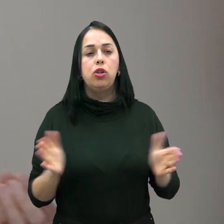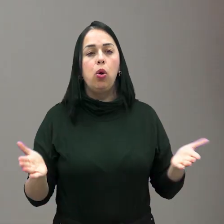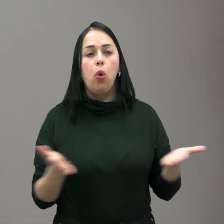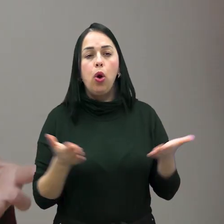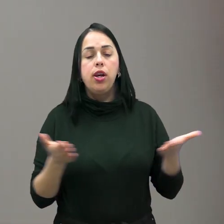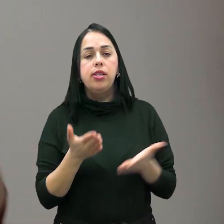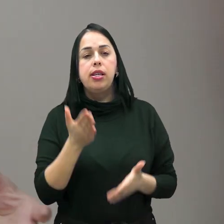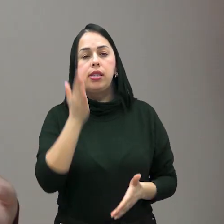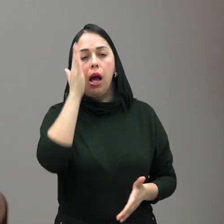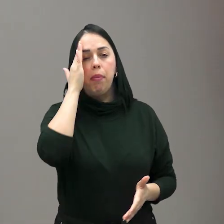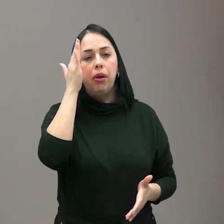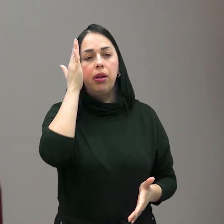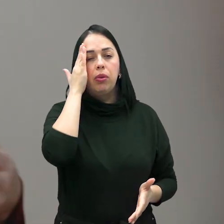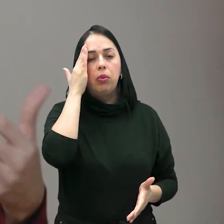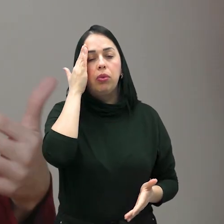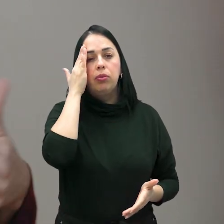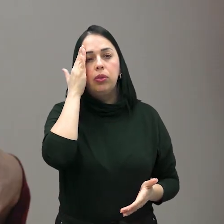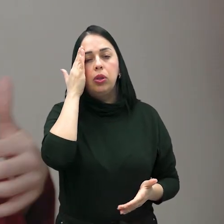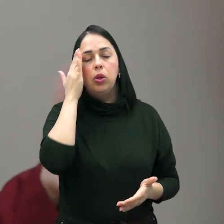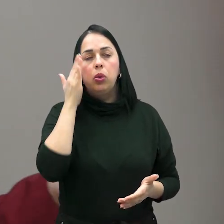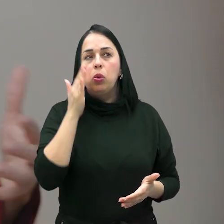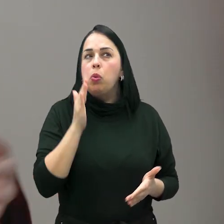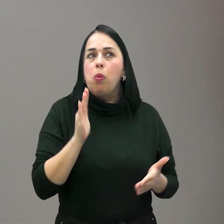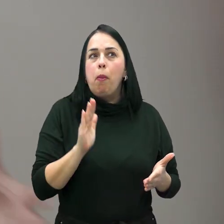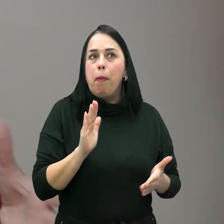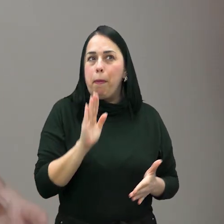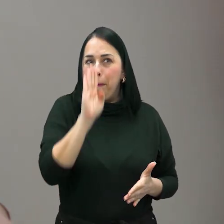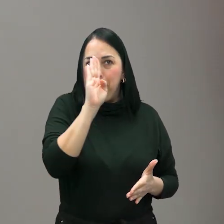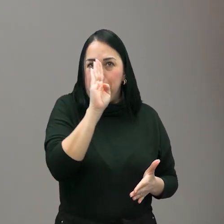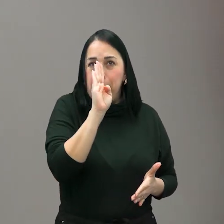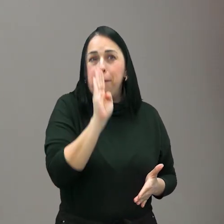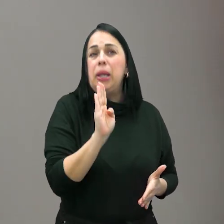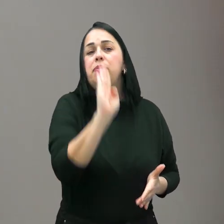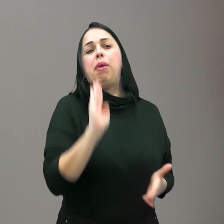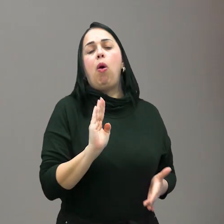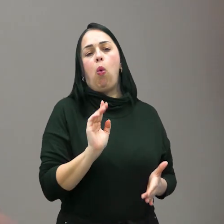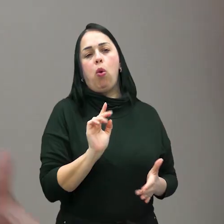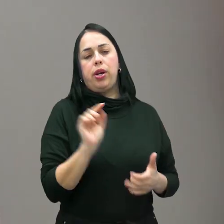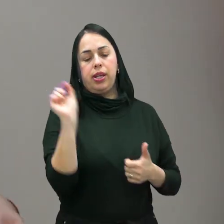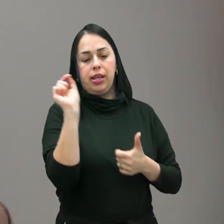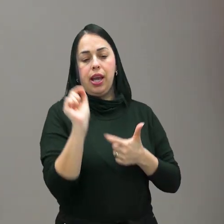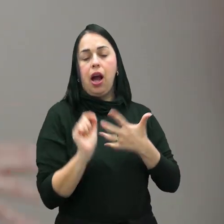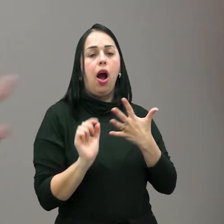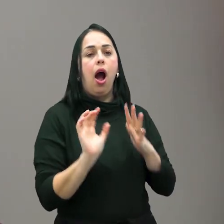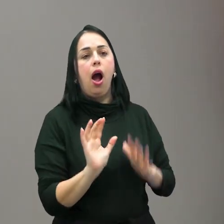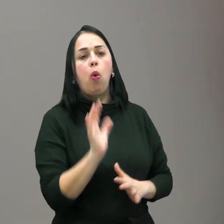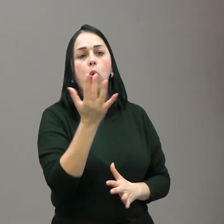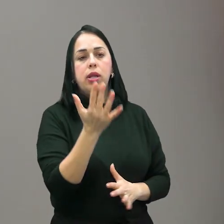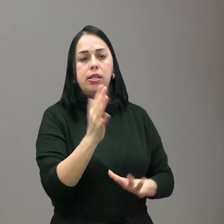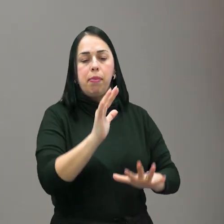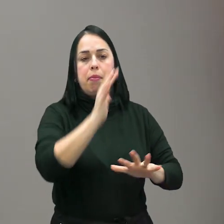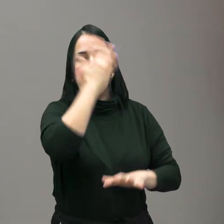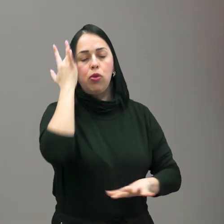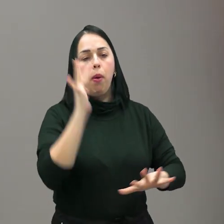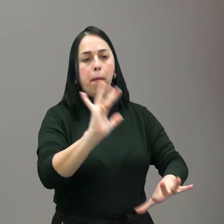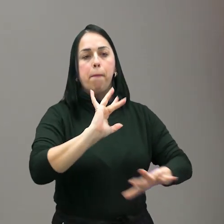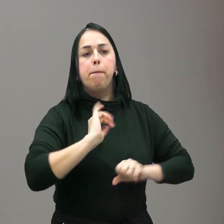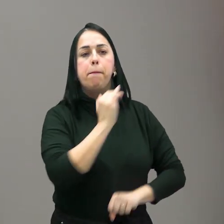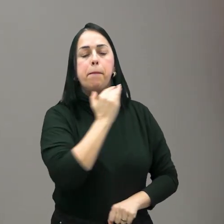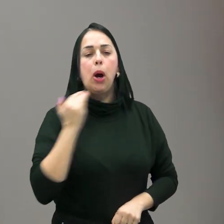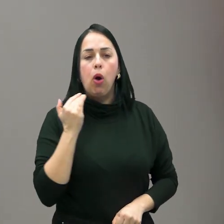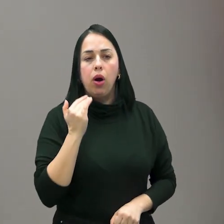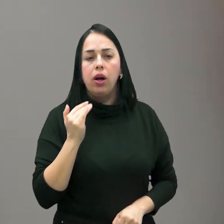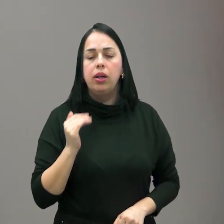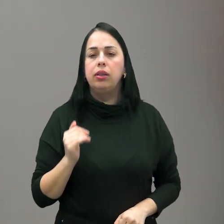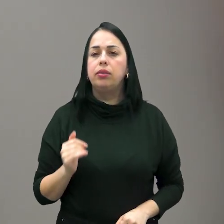senhor consegue precisar, assim, quais as principais causas de morte por queimadura diante de todas essas que o senhor